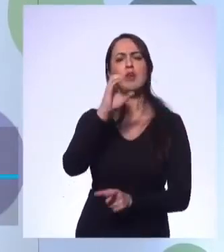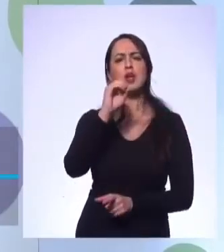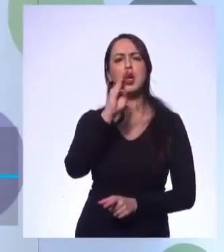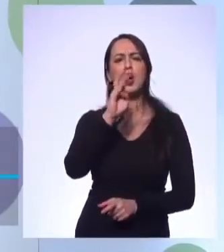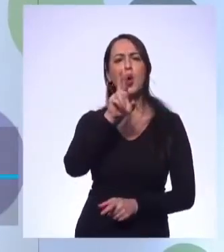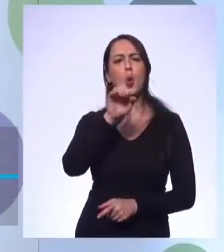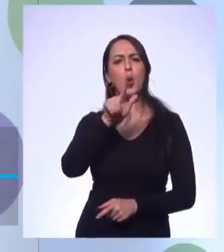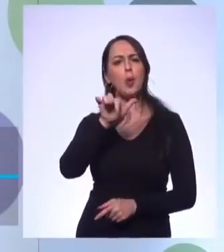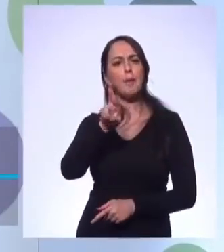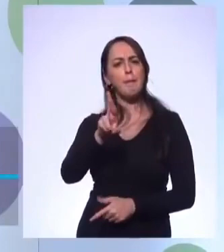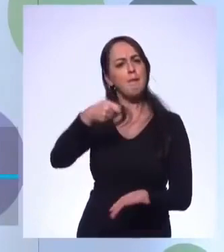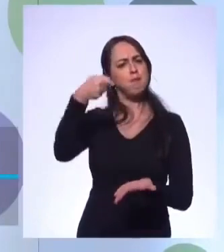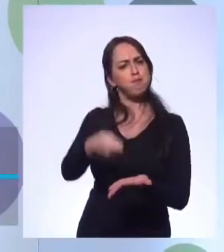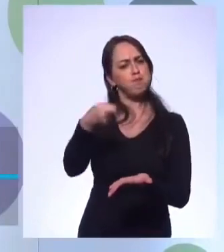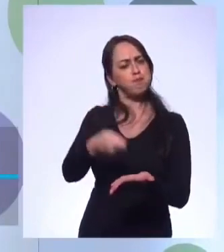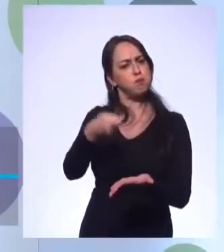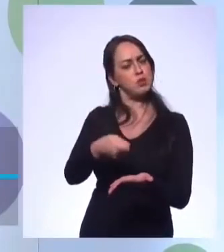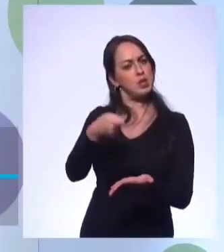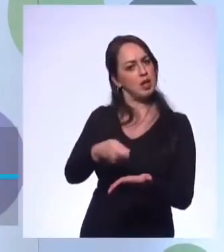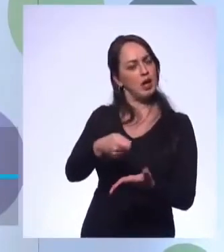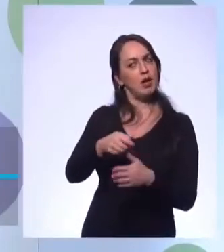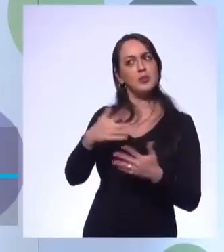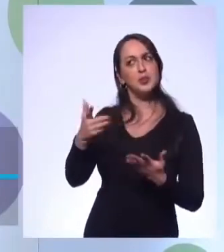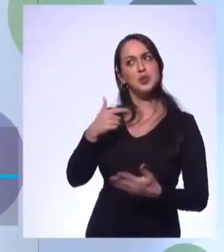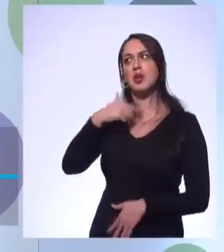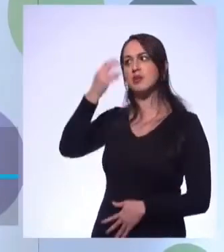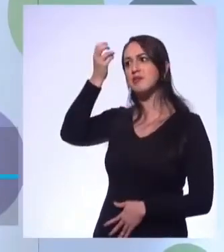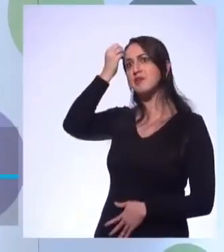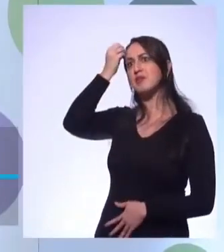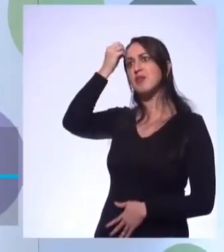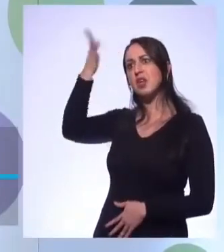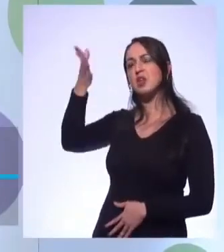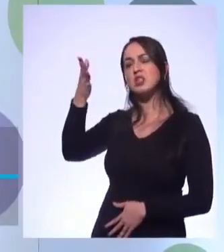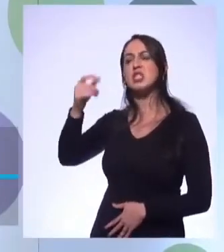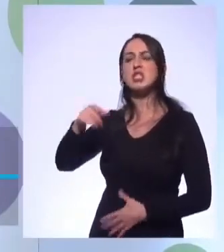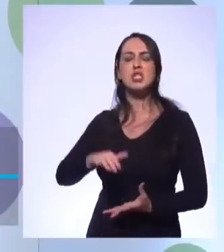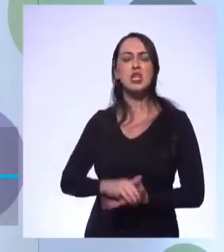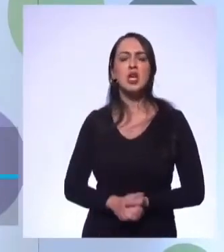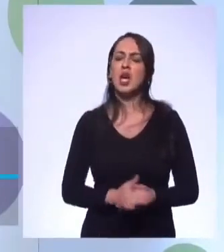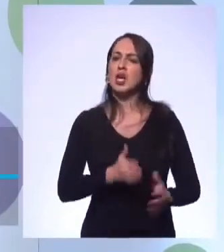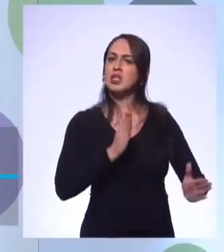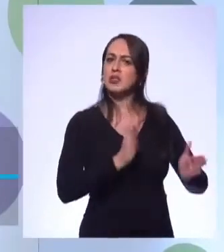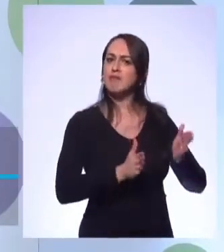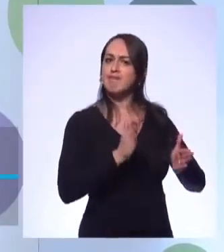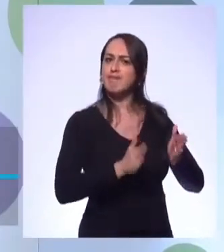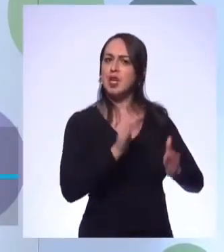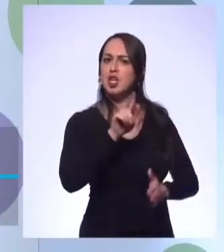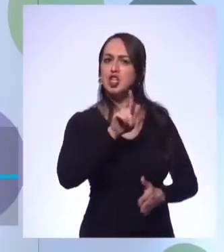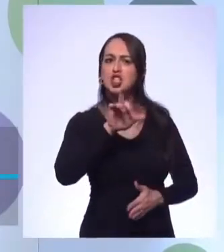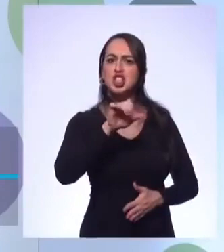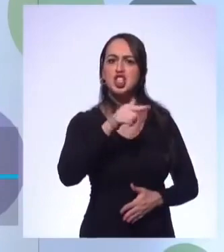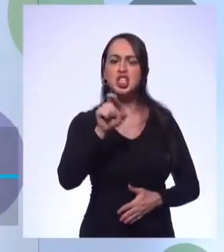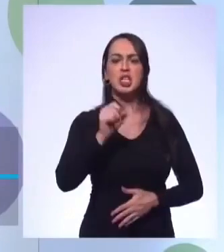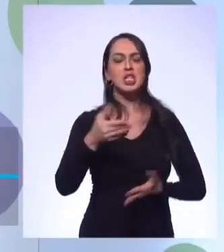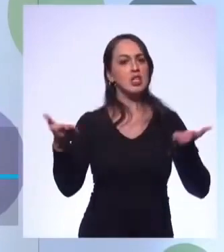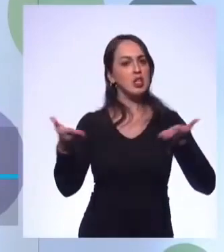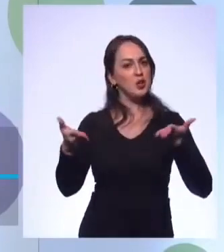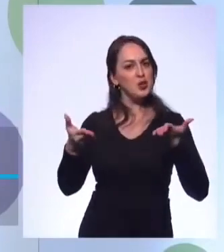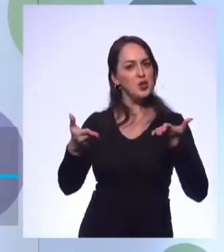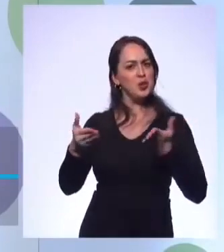slides? Deveria ter colocado um slide só sobre isso. Porque a gente fala muito que essa geração de agora é a geração mimimi. Aí a professora